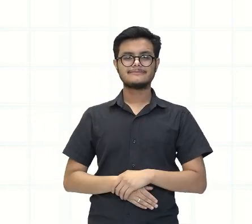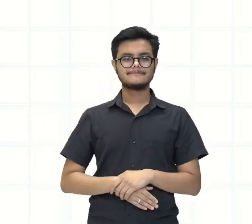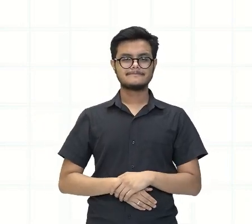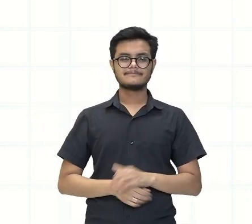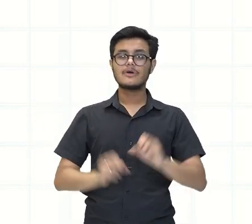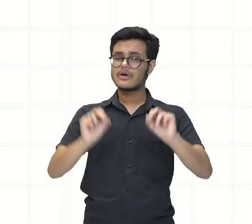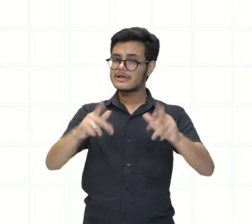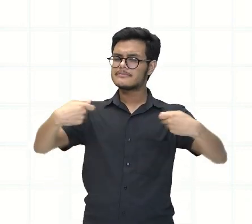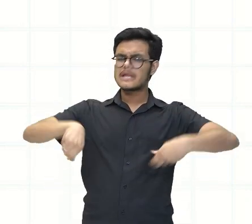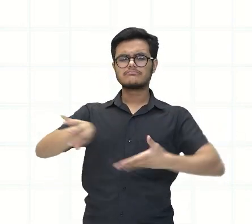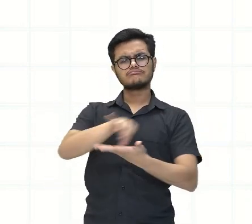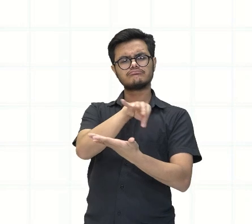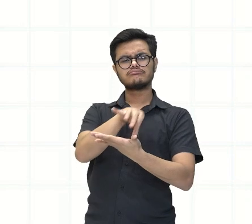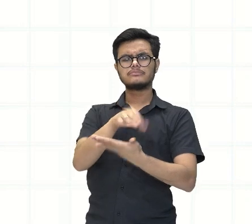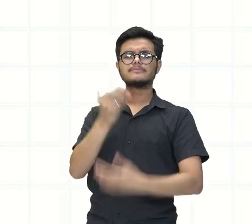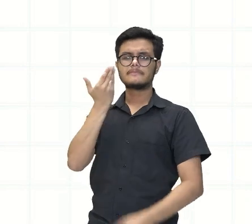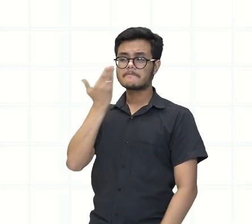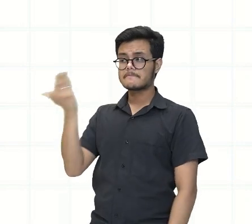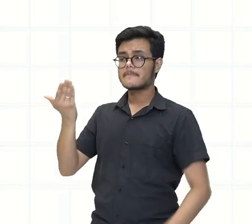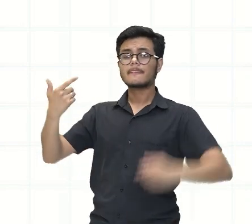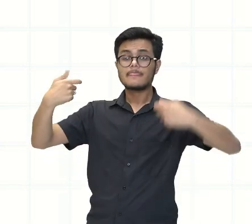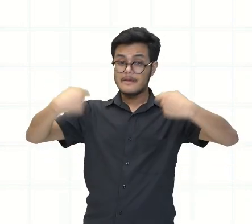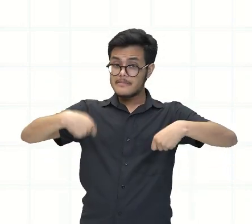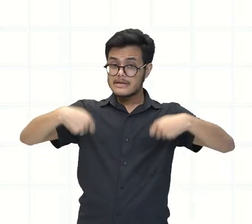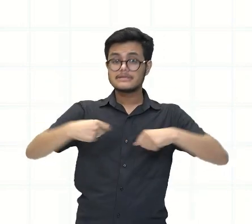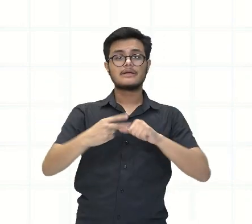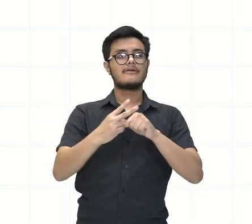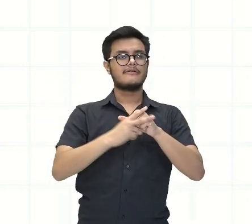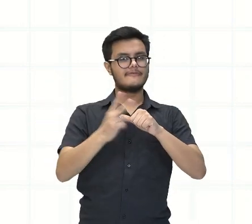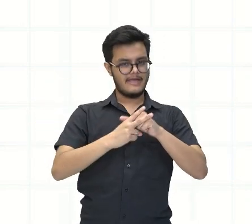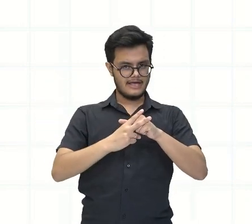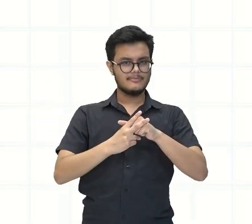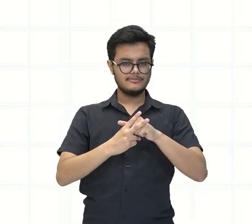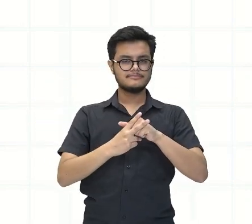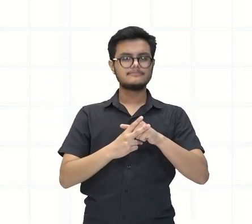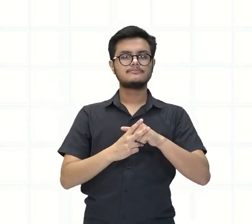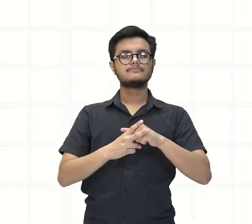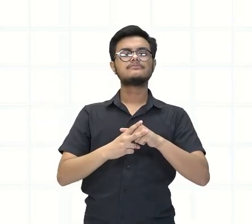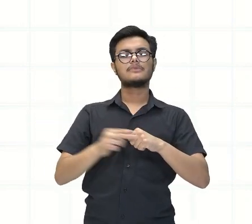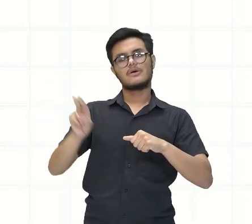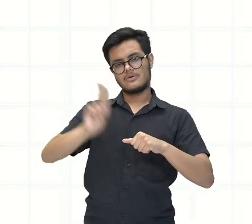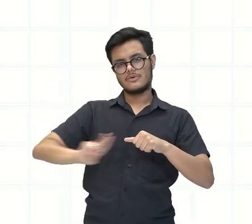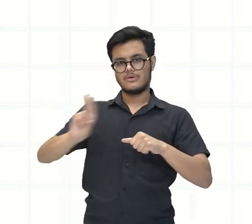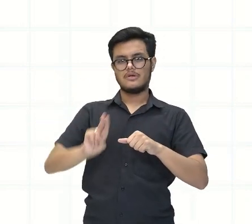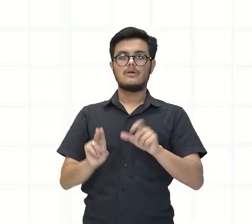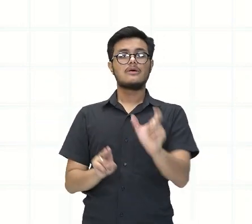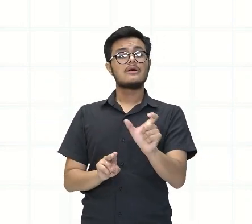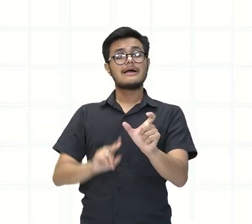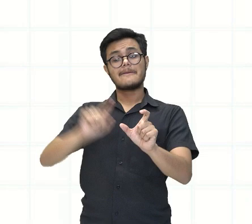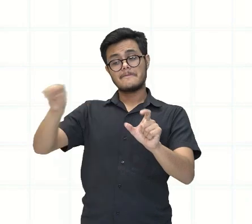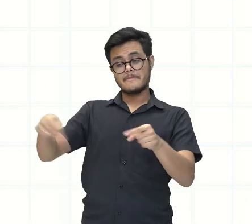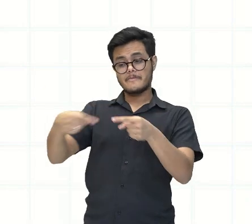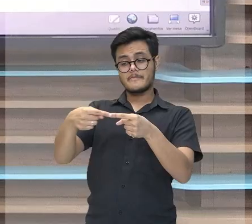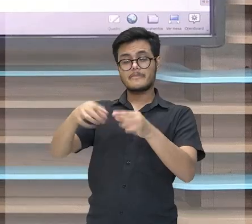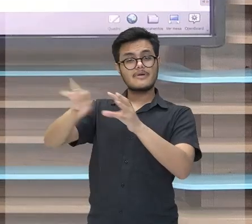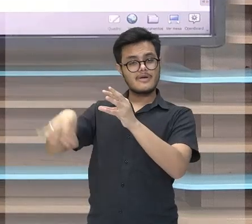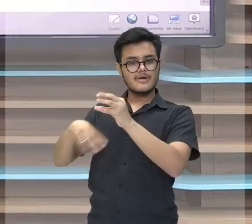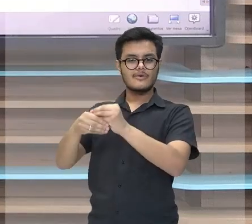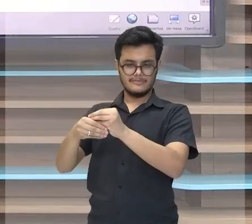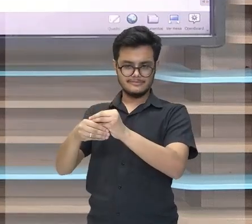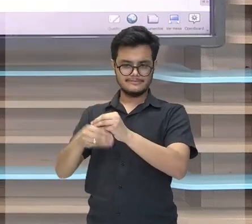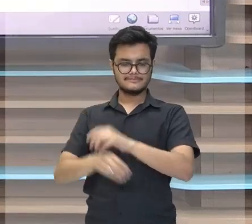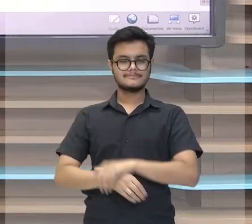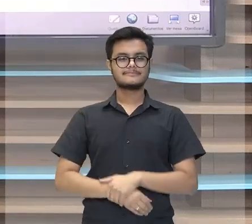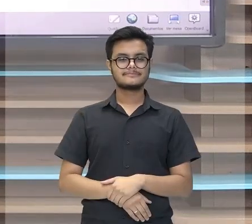eu preciso deste verbo, ele vai sempre estar no predicado, na estrutura da sentença da minha oração, mas